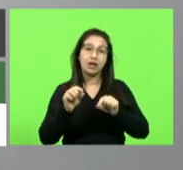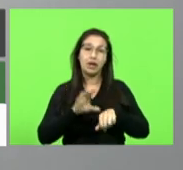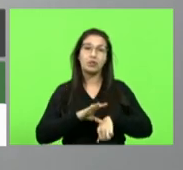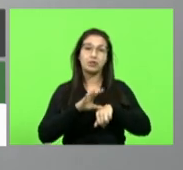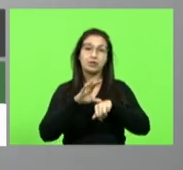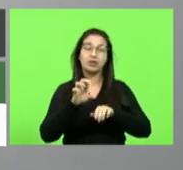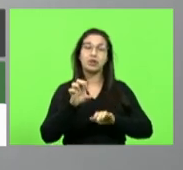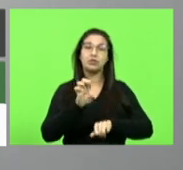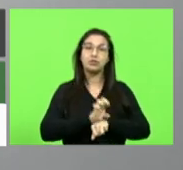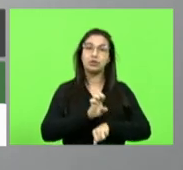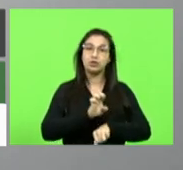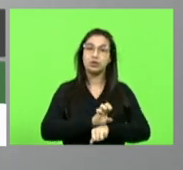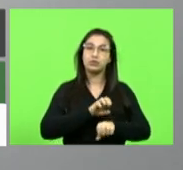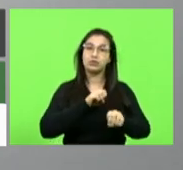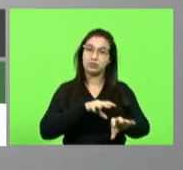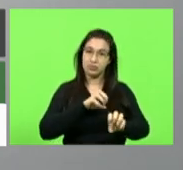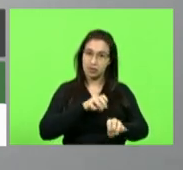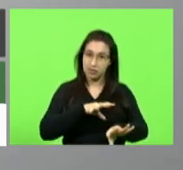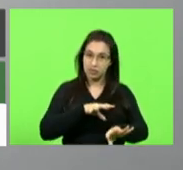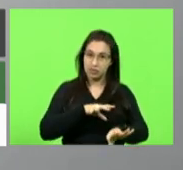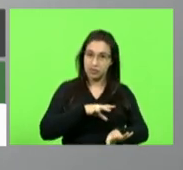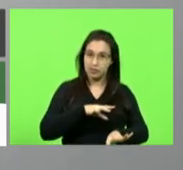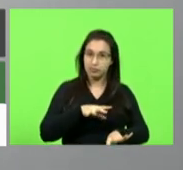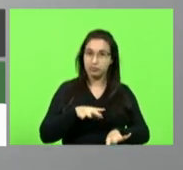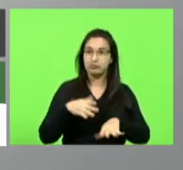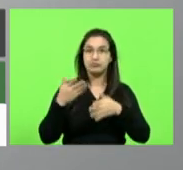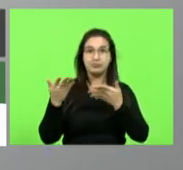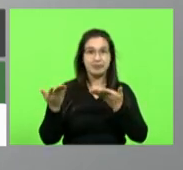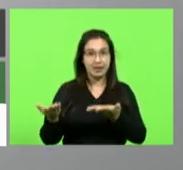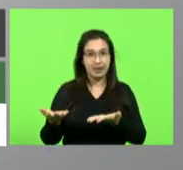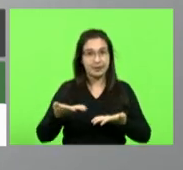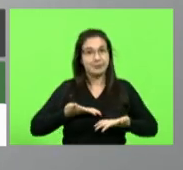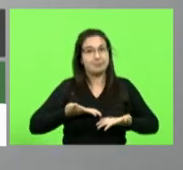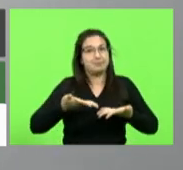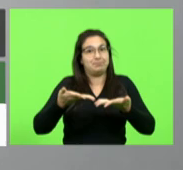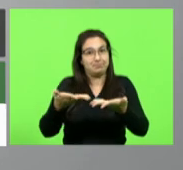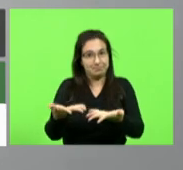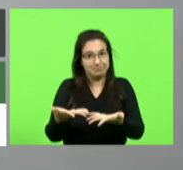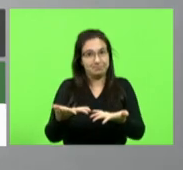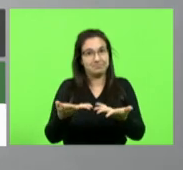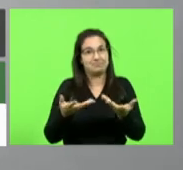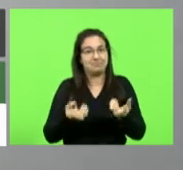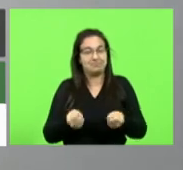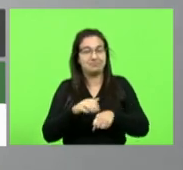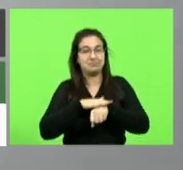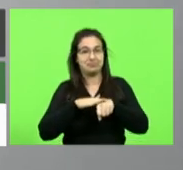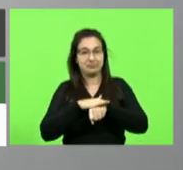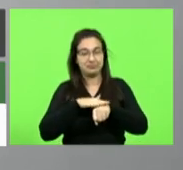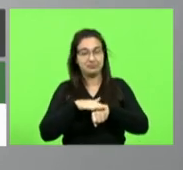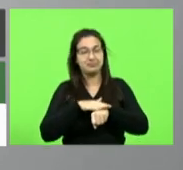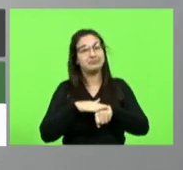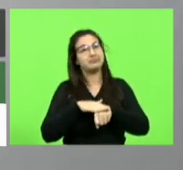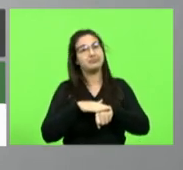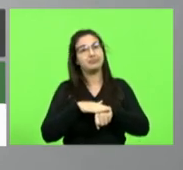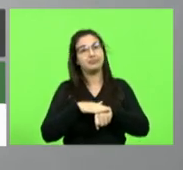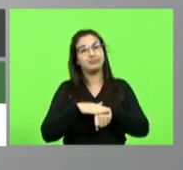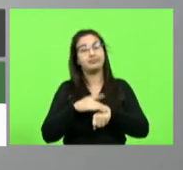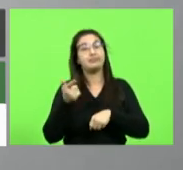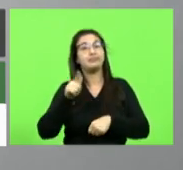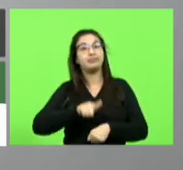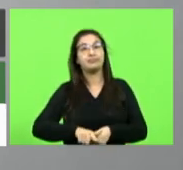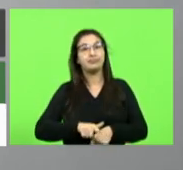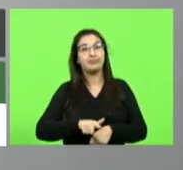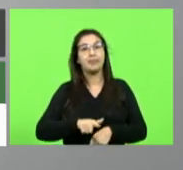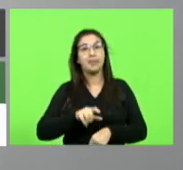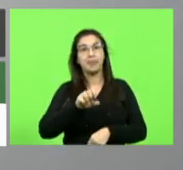de Educação, no qual nós fomos muito bem recebidas, né, garantimos o apoio do Conselho. Nós também dialogamos com o SINT, que é